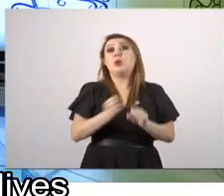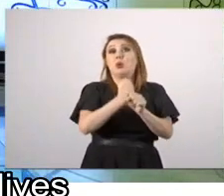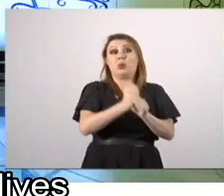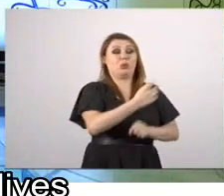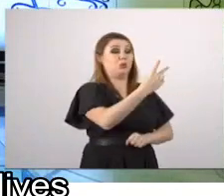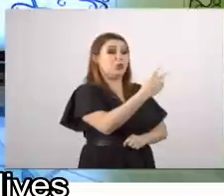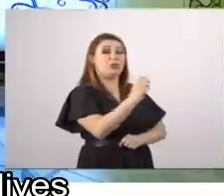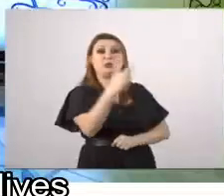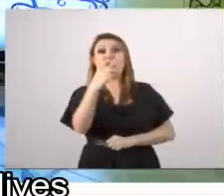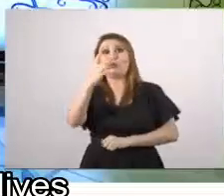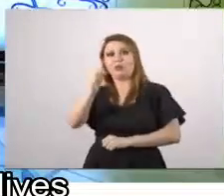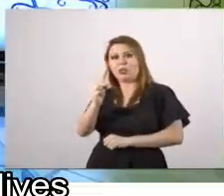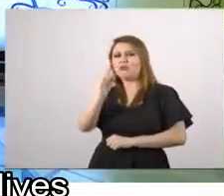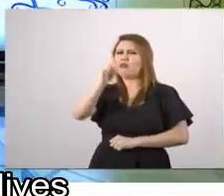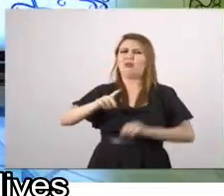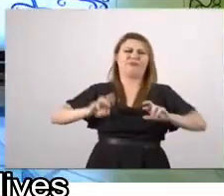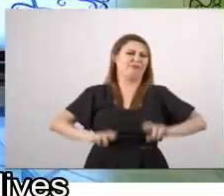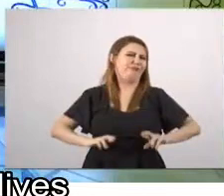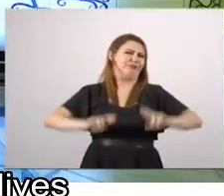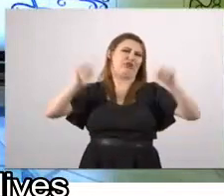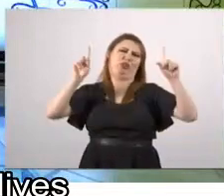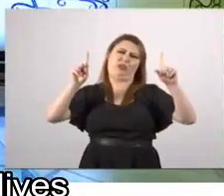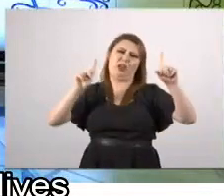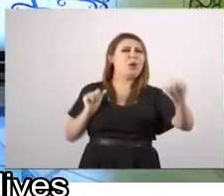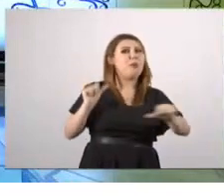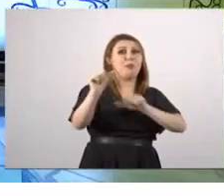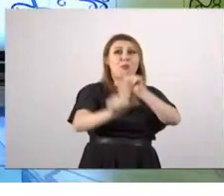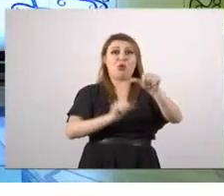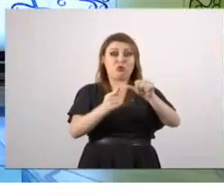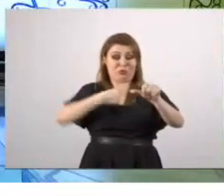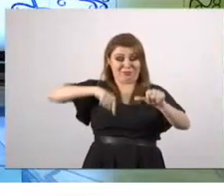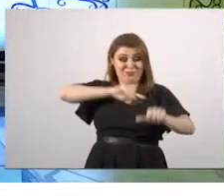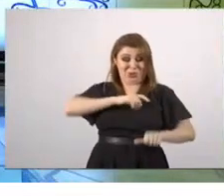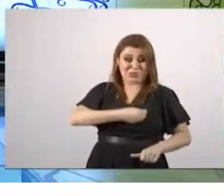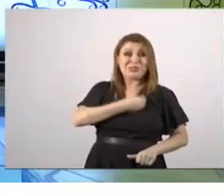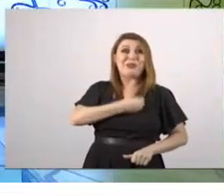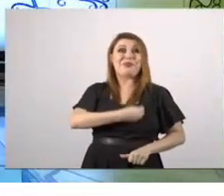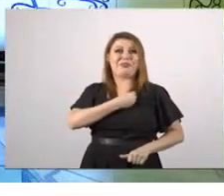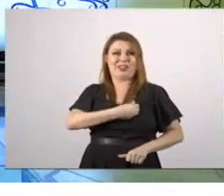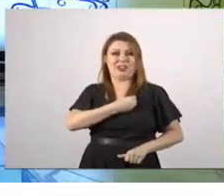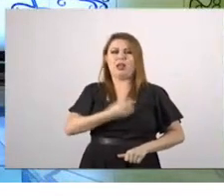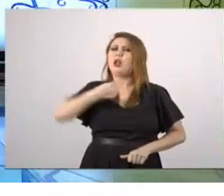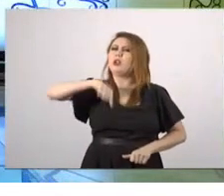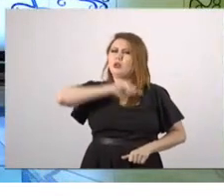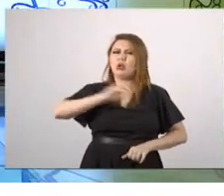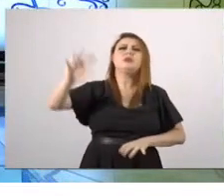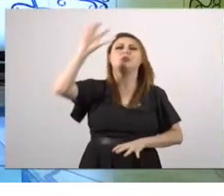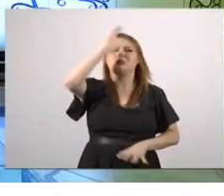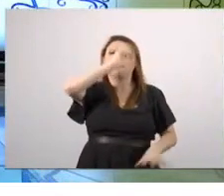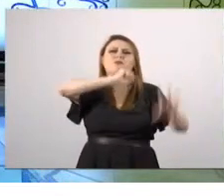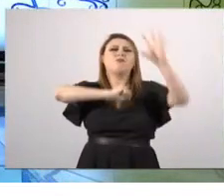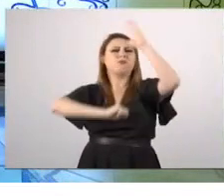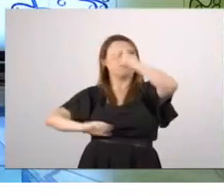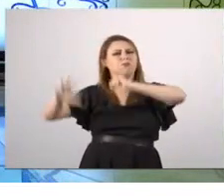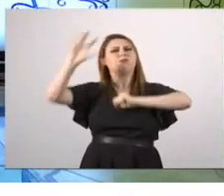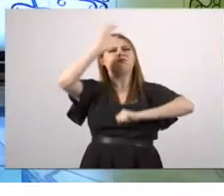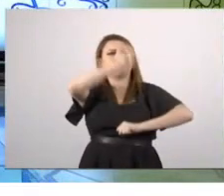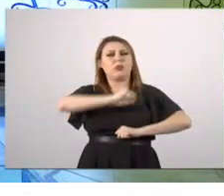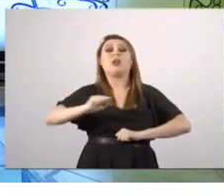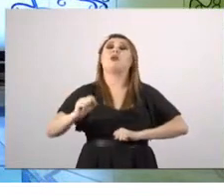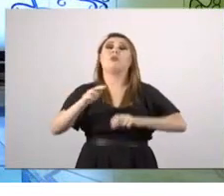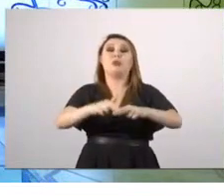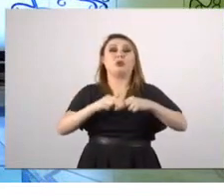2020 está sendo um ano ímpar que mudou o rumo das nossas vidas e nos trouxe muitos aprendizados e motivos